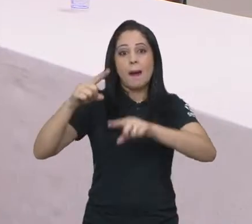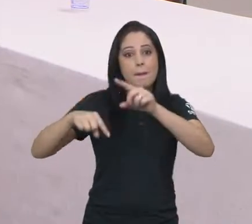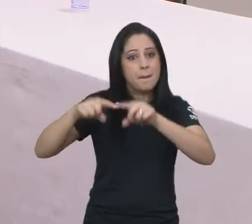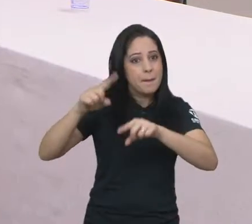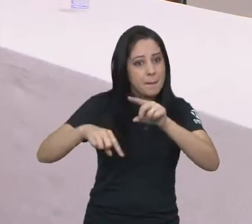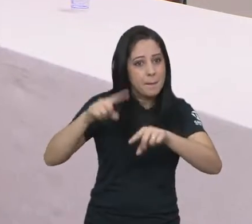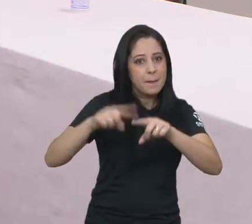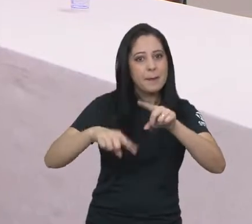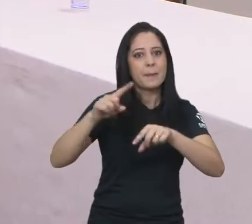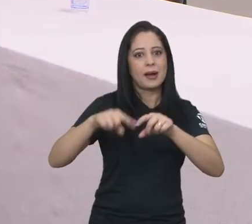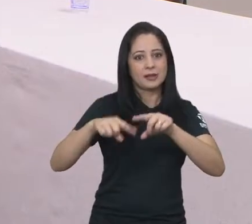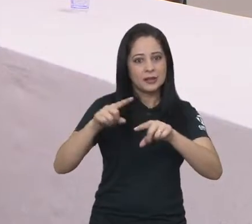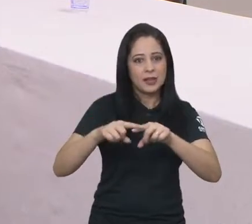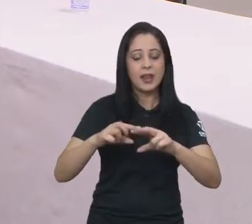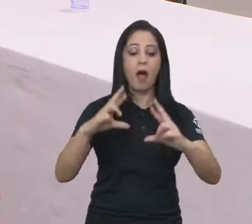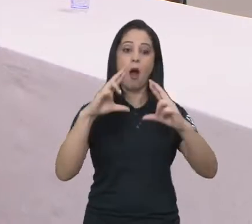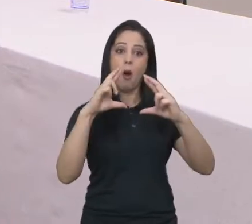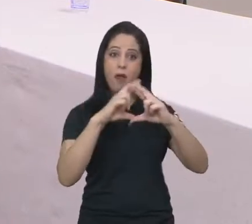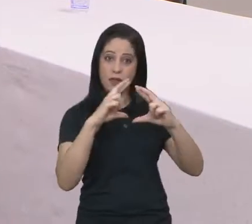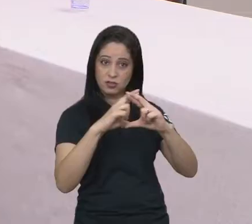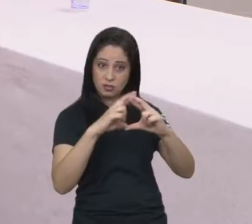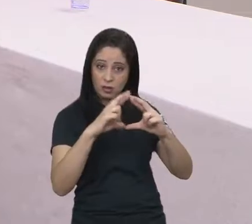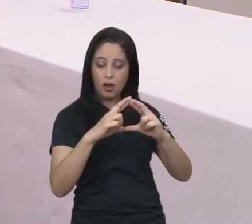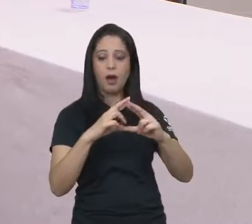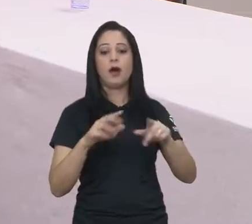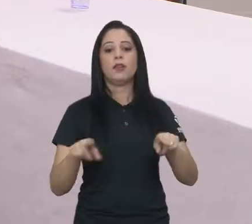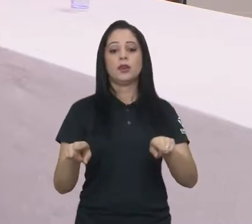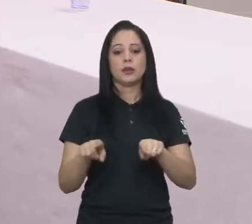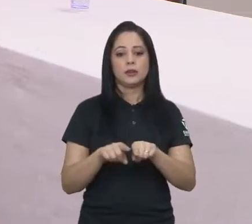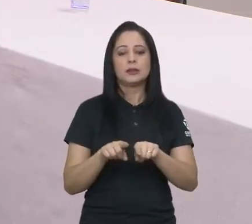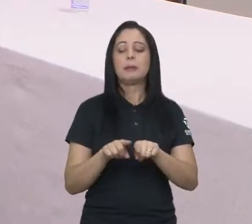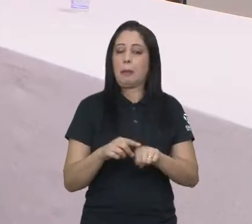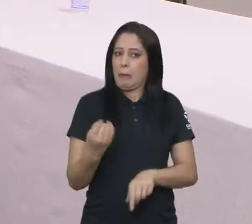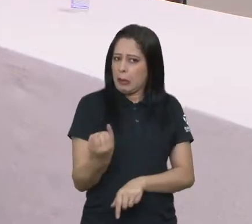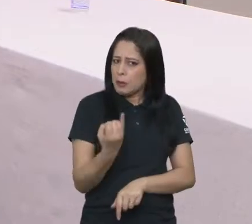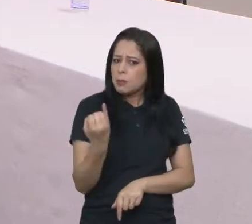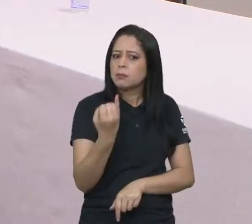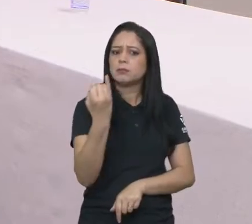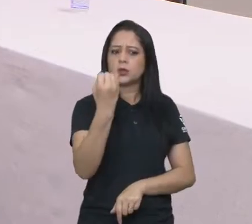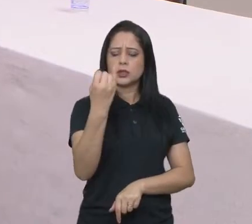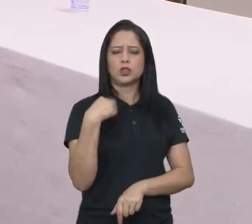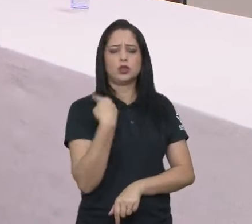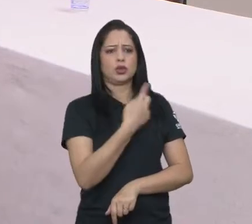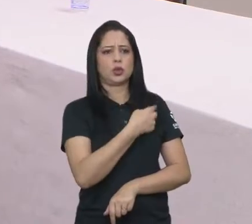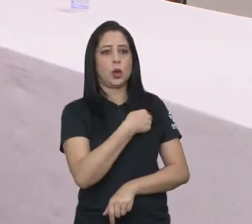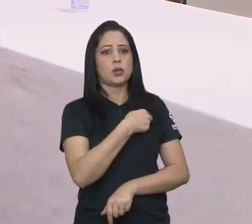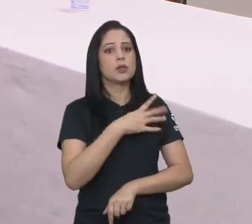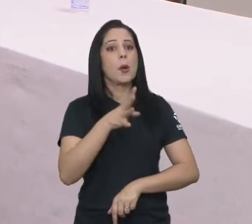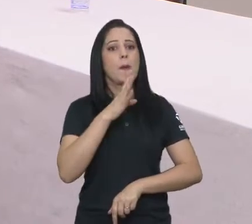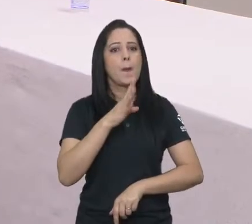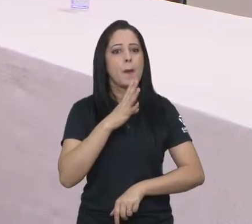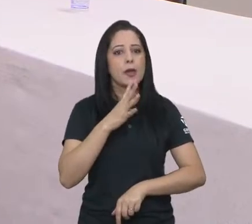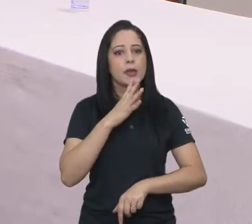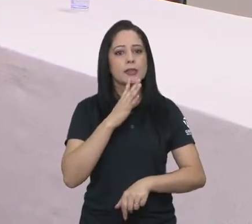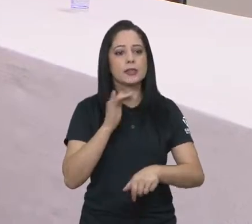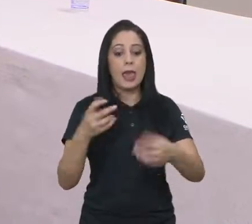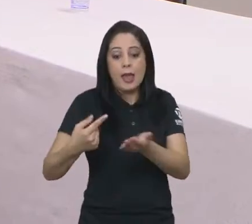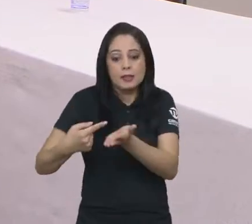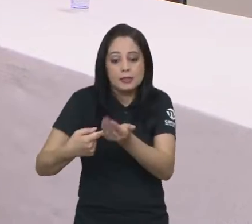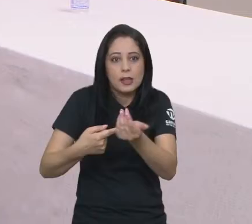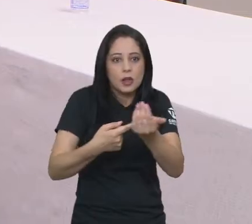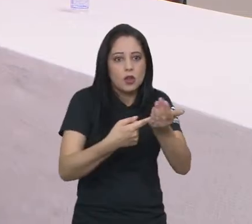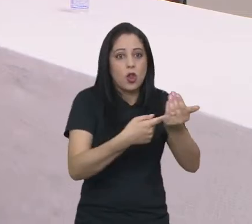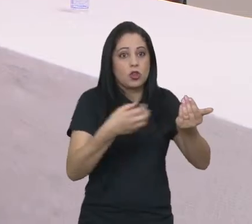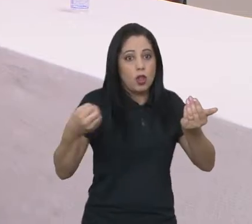desses resíduos, para a não destinação para o aterro sanitário. Então, é fundamental que nós possamos conhecer